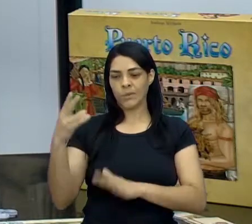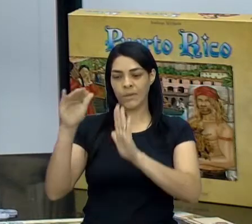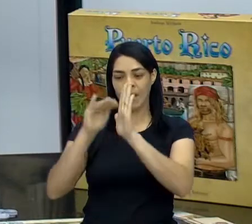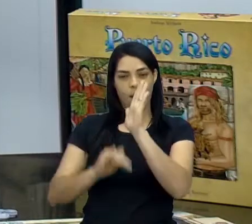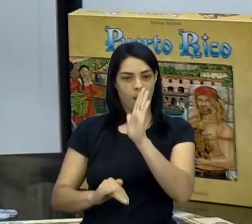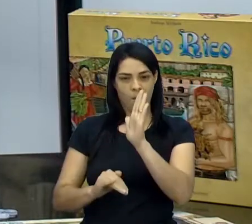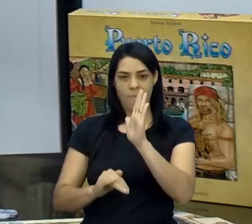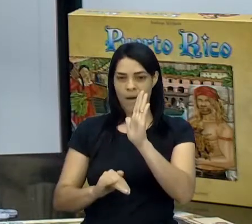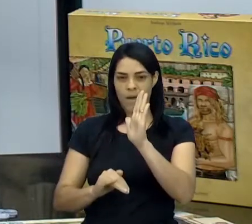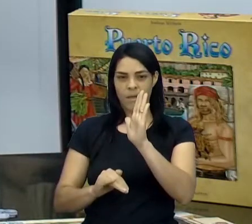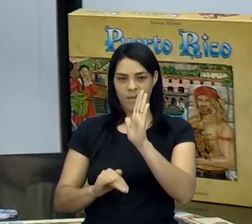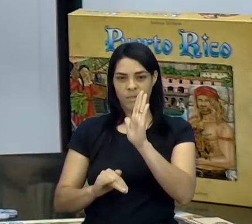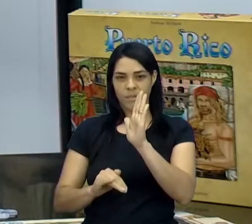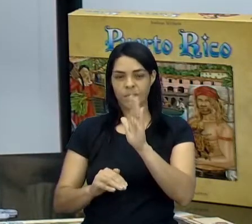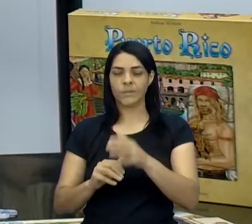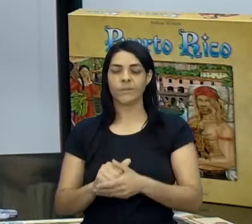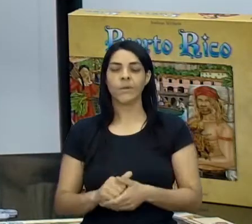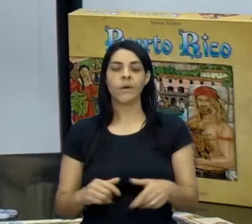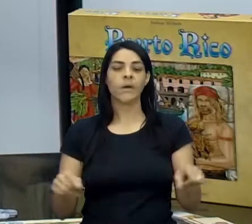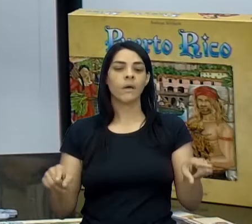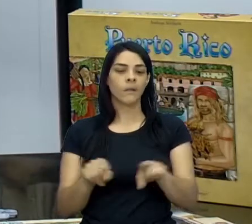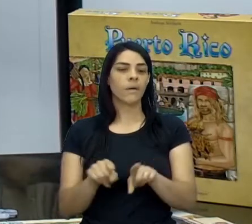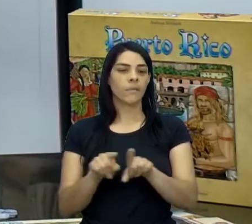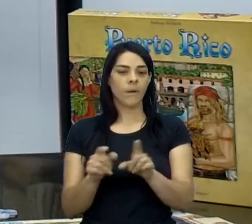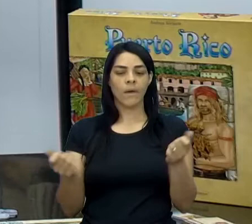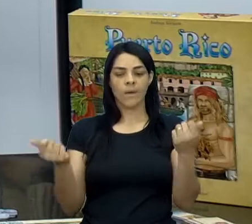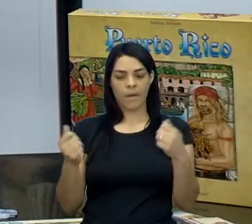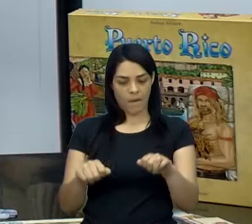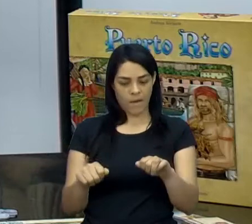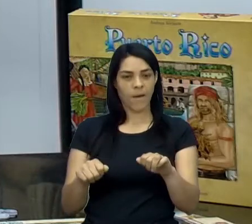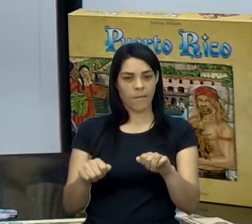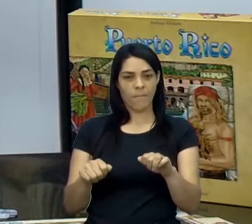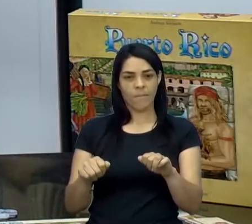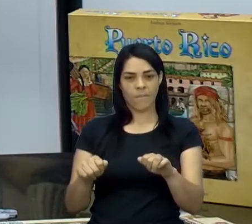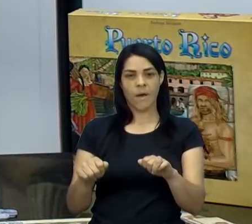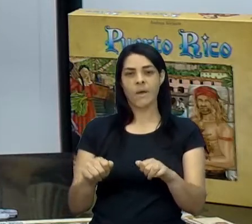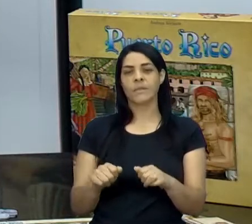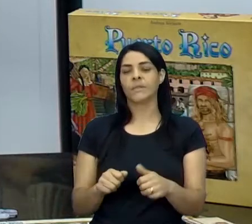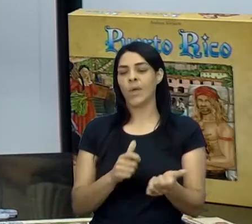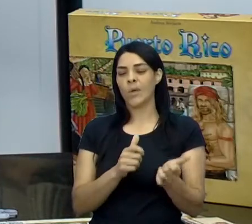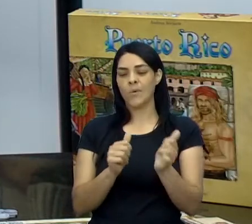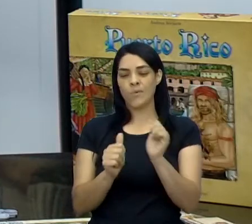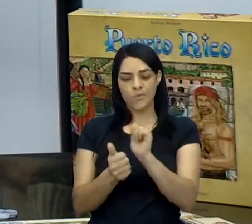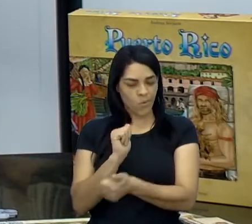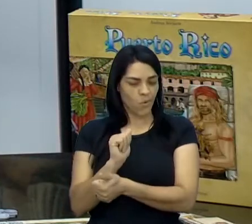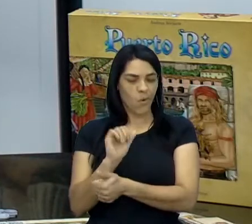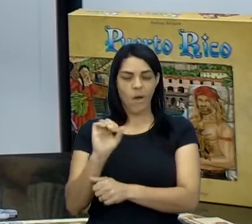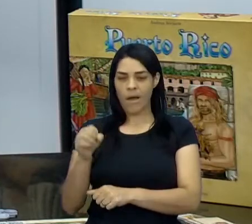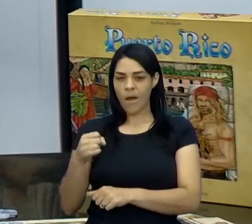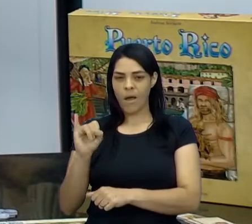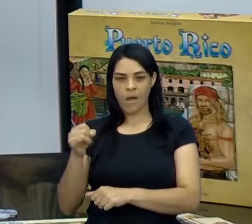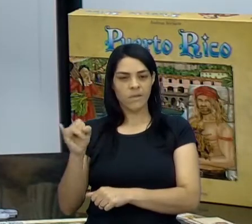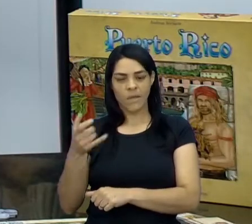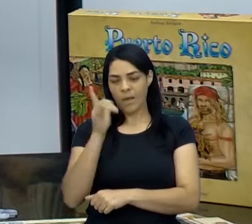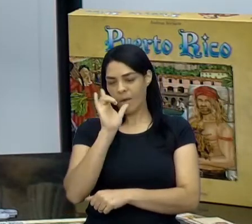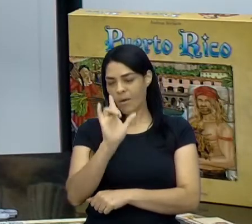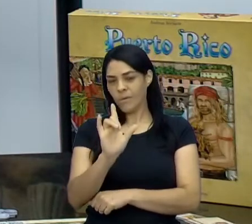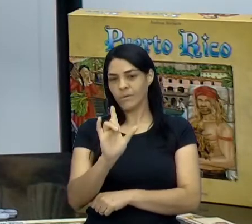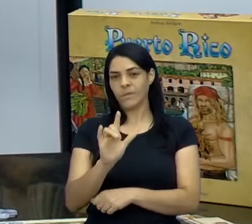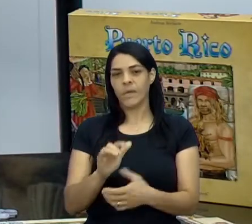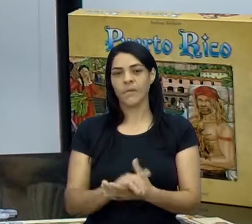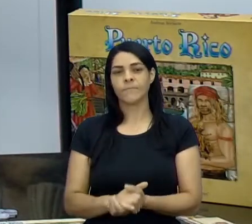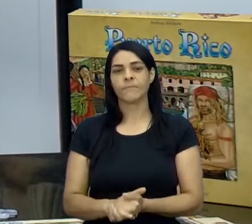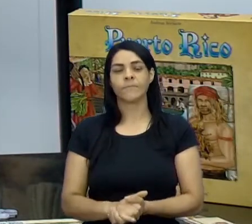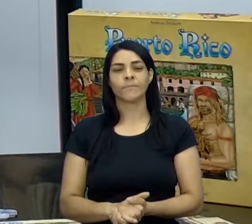você tem que acreditar nas pessoas mais novas. Minha filha de 10 anos joga isso daqui tranquilamente. Então, aqui é mais uma questão